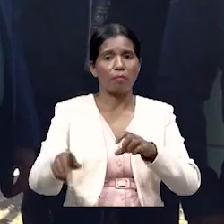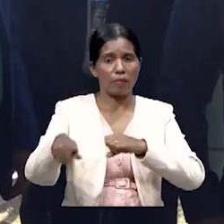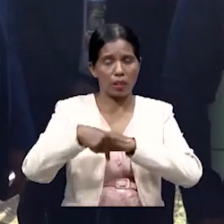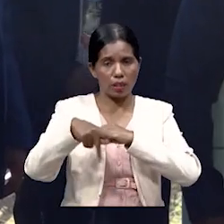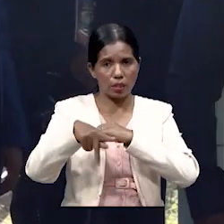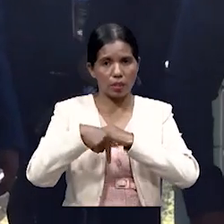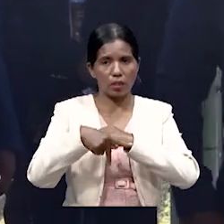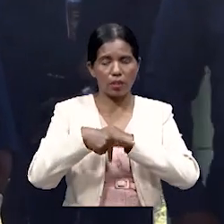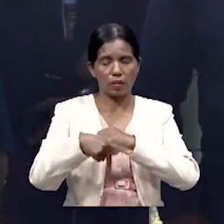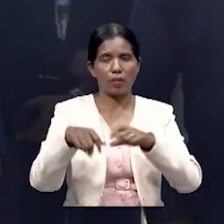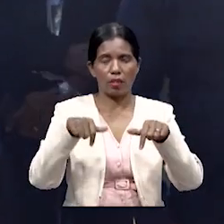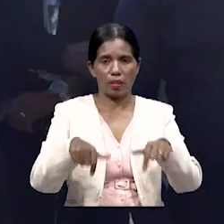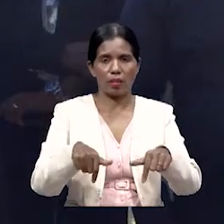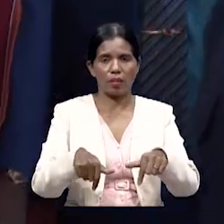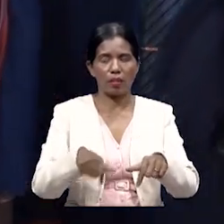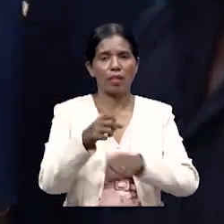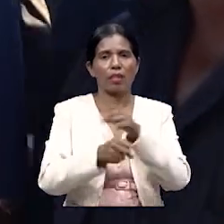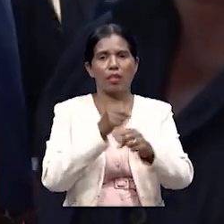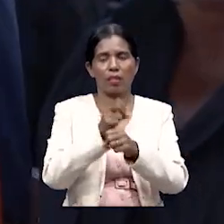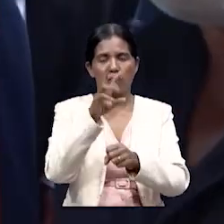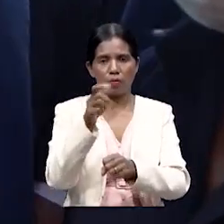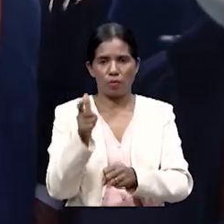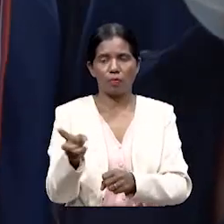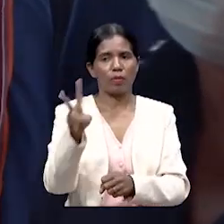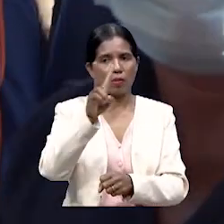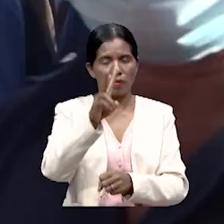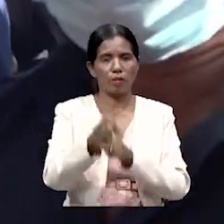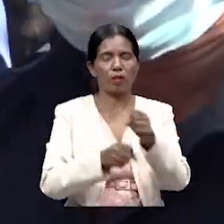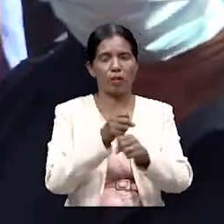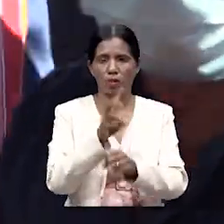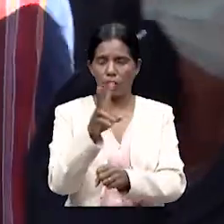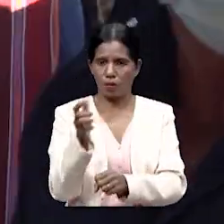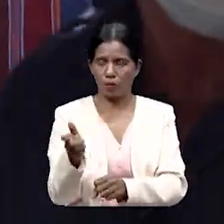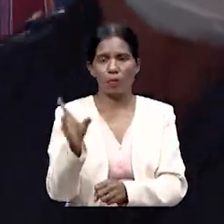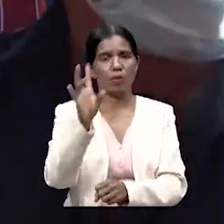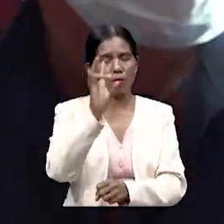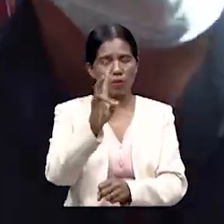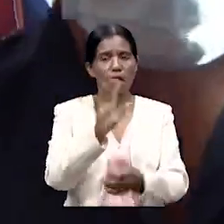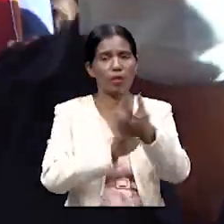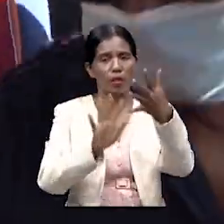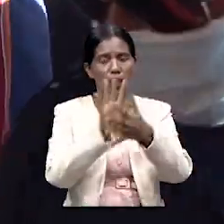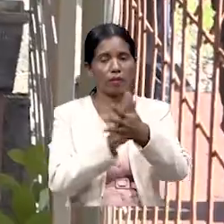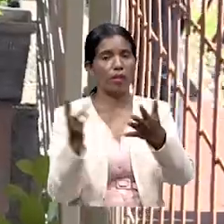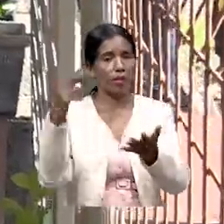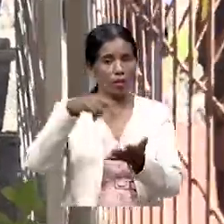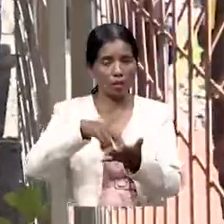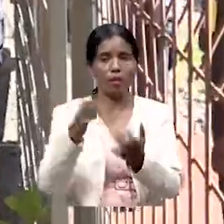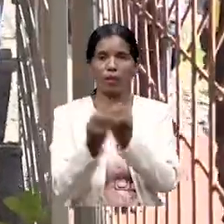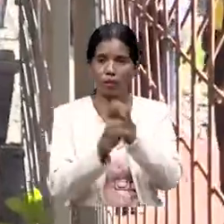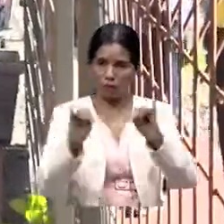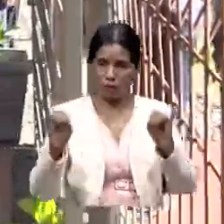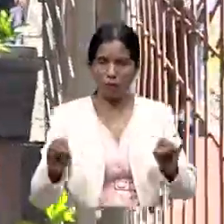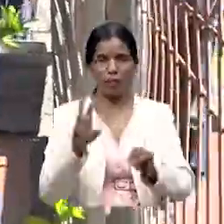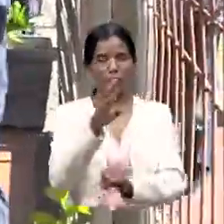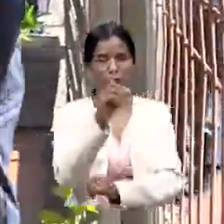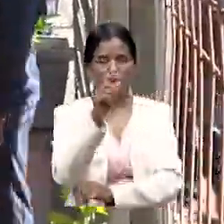Timor-Leste nia Presidente da República periodo rihunruoro lu resin rua, rihunruoro lu resin hitu, no ceremonia komemorasang lorong restaurasang independensia